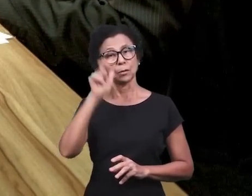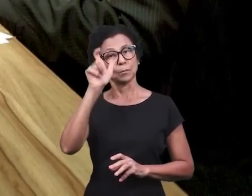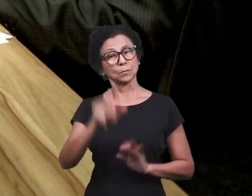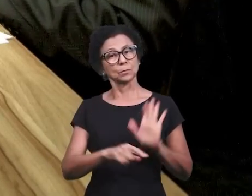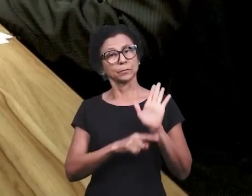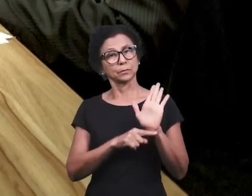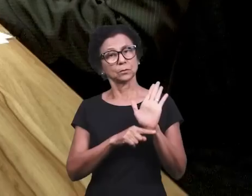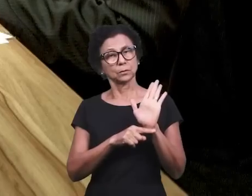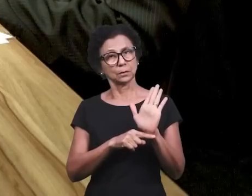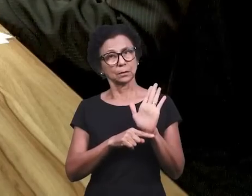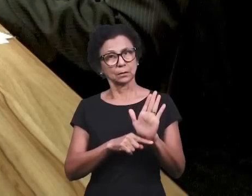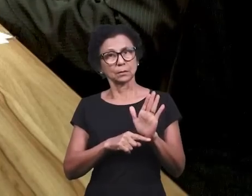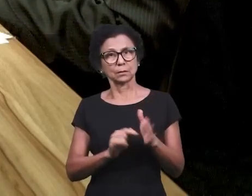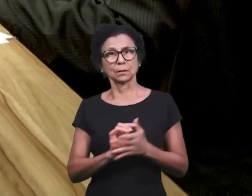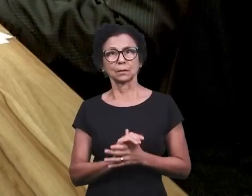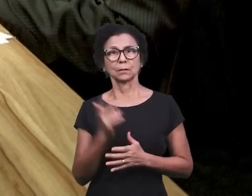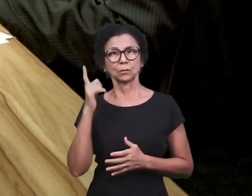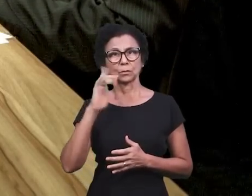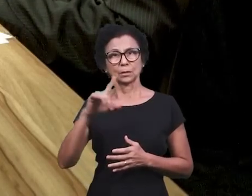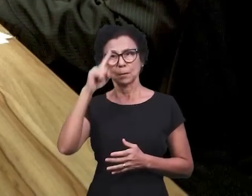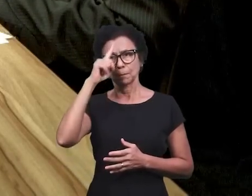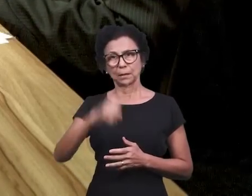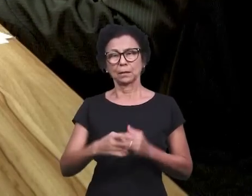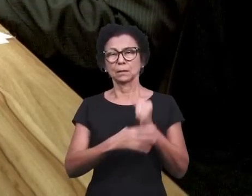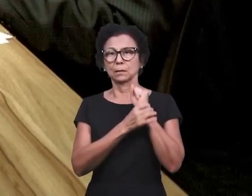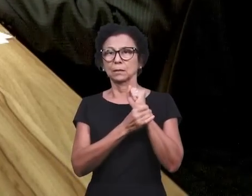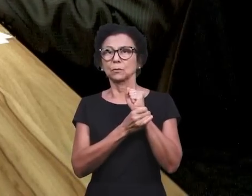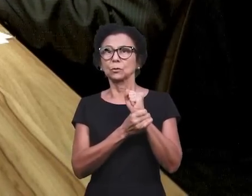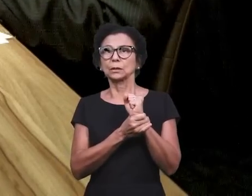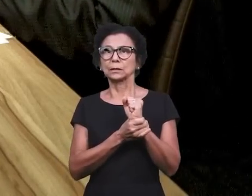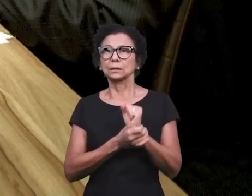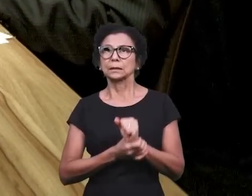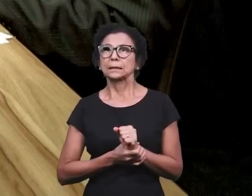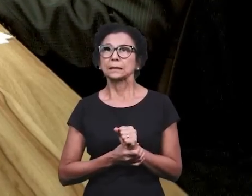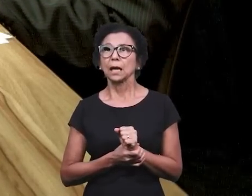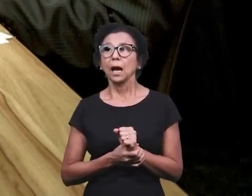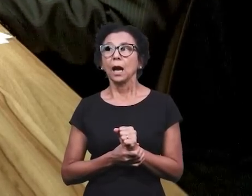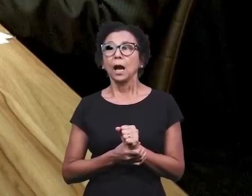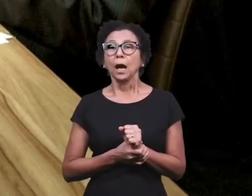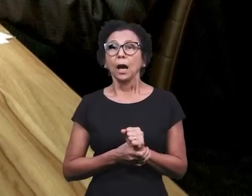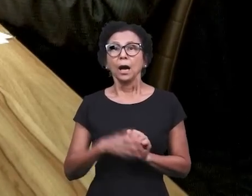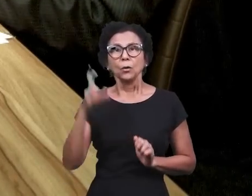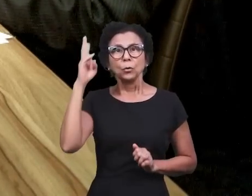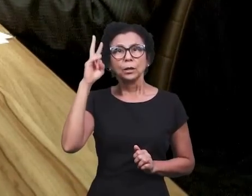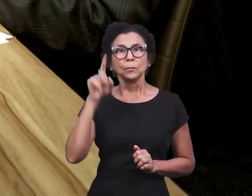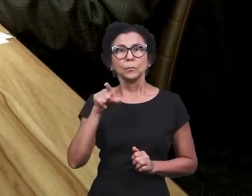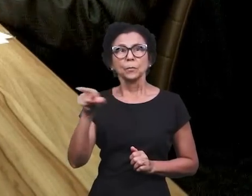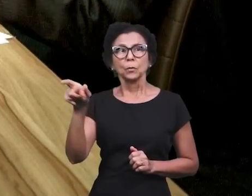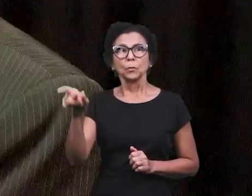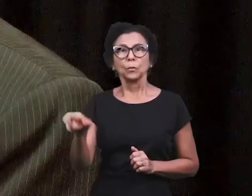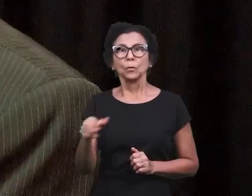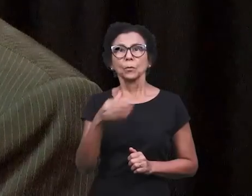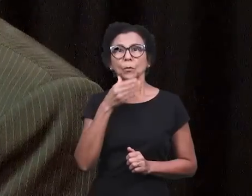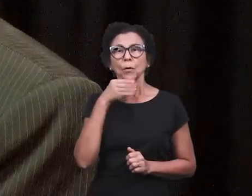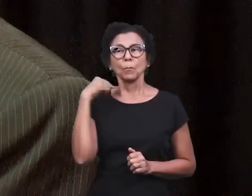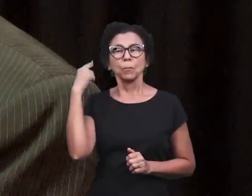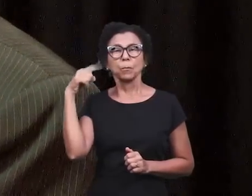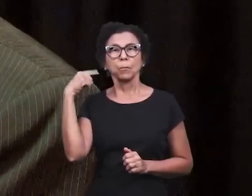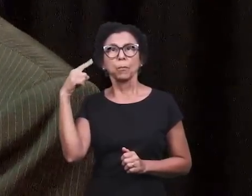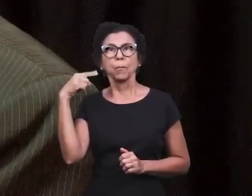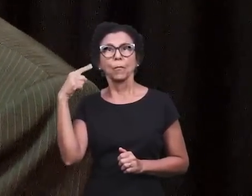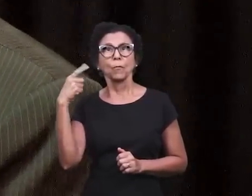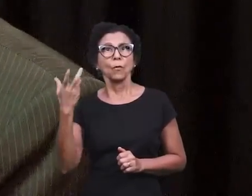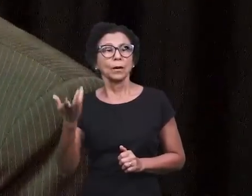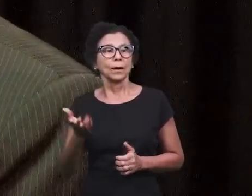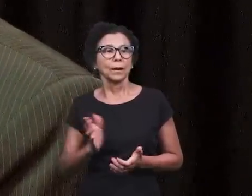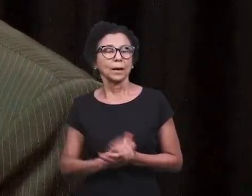a conseguir o mandado de segurança. Aí eu lembrei na hora que ele era advogado. Além de trabalhar, onde a gente trabalhava, ele também